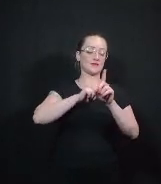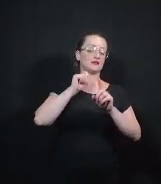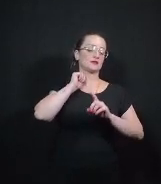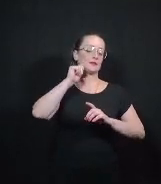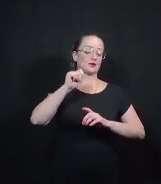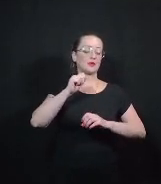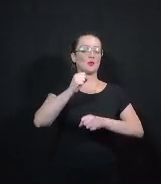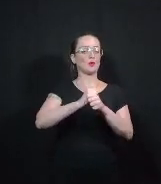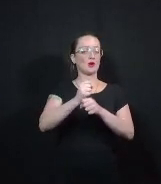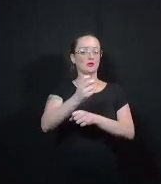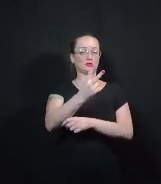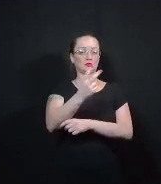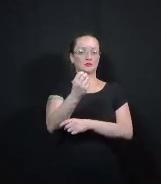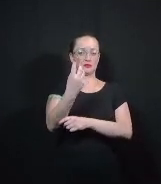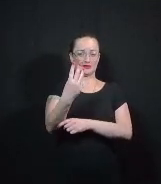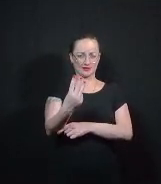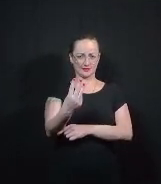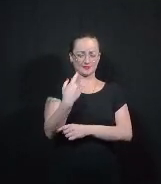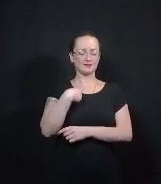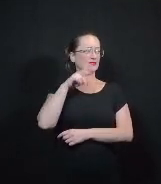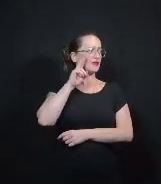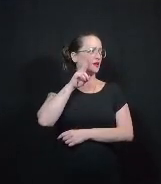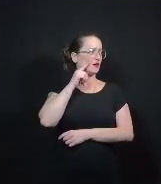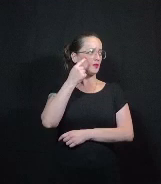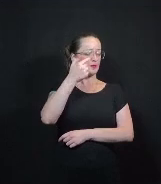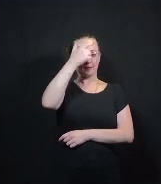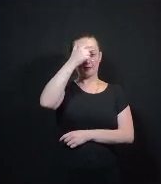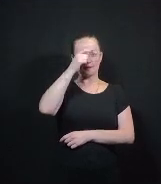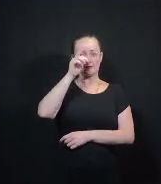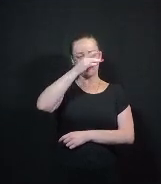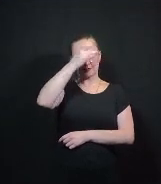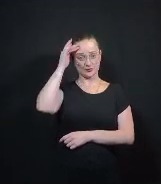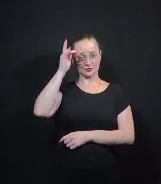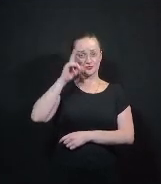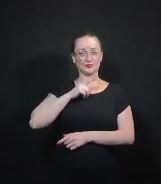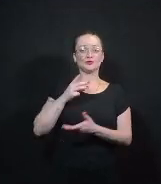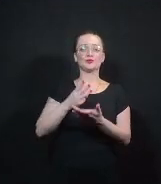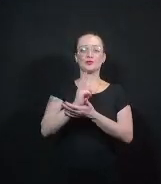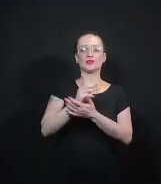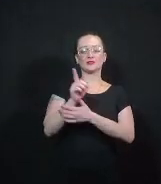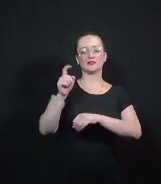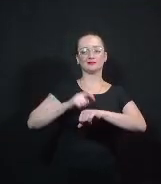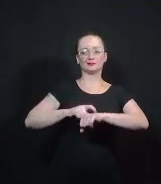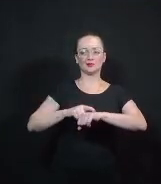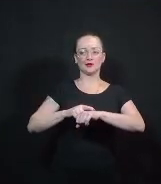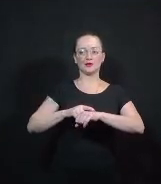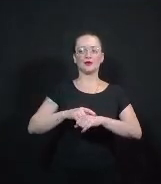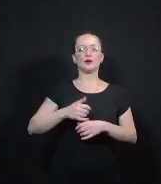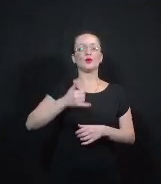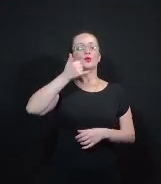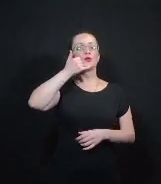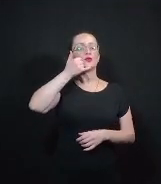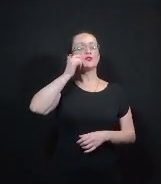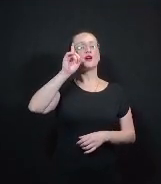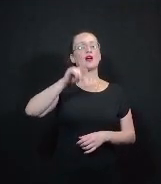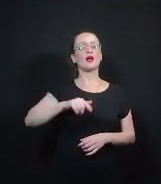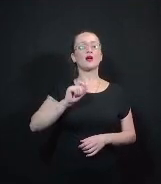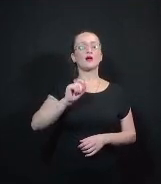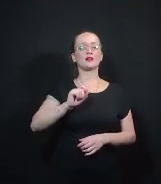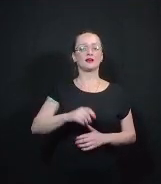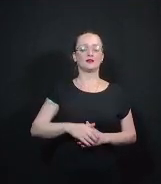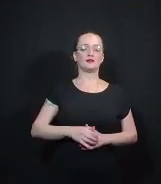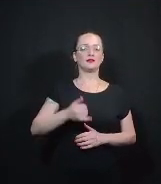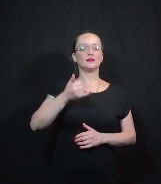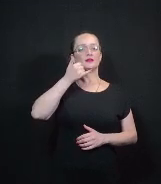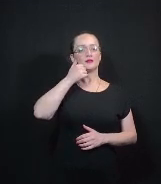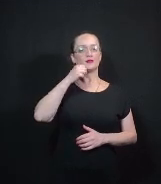2013, e eu me lembro de uma pessoa que tinha WhatsApp naquele momento. Os telefones eram basicamente telefones